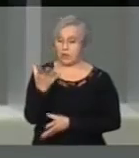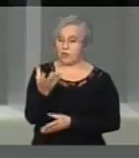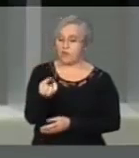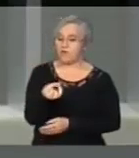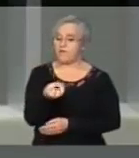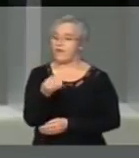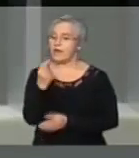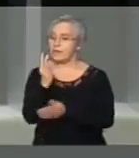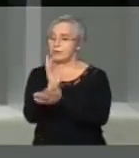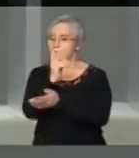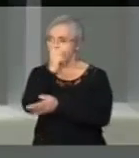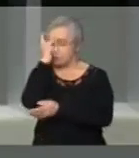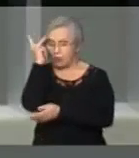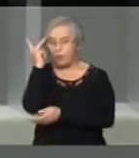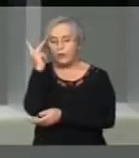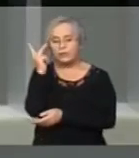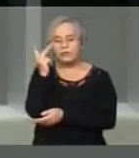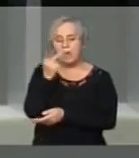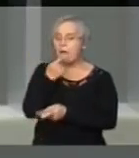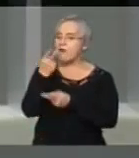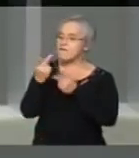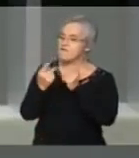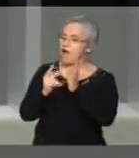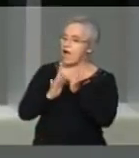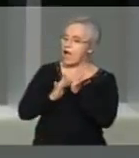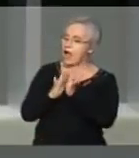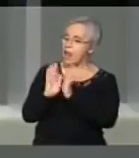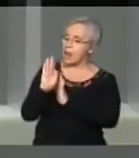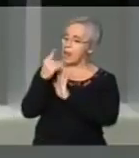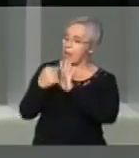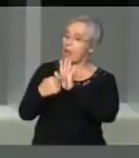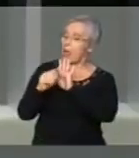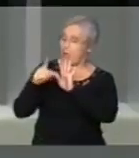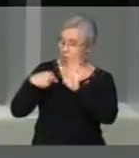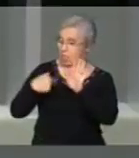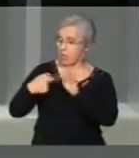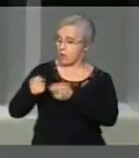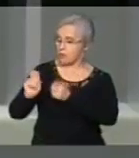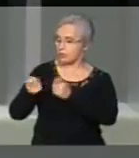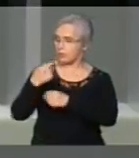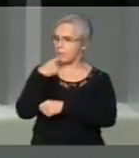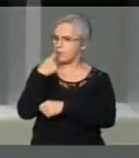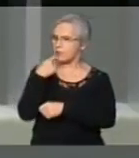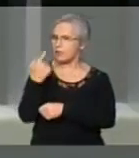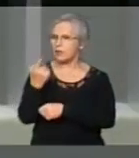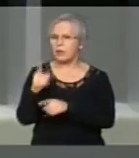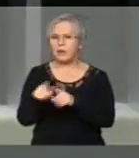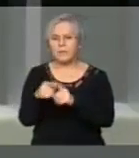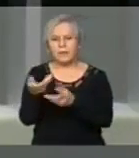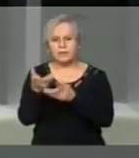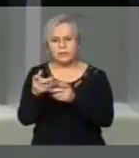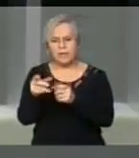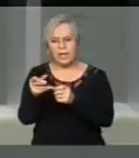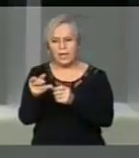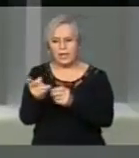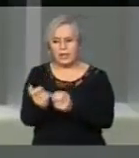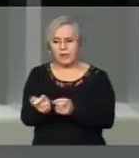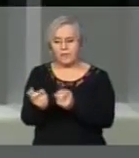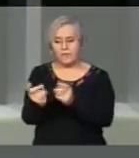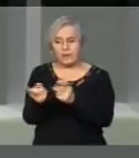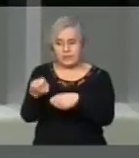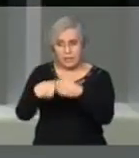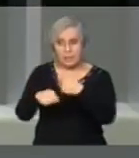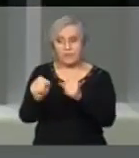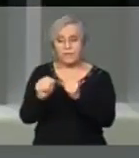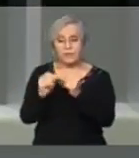é utilizado como meio de troca político, para fazer politicagem eleitoreira. Isso é